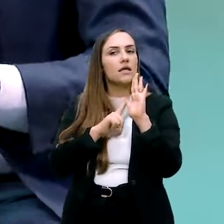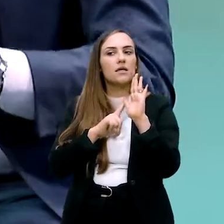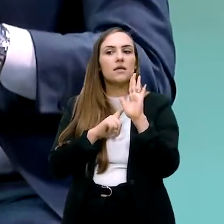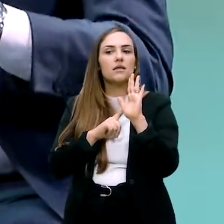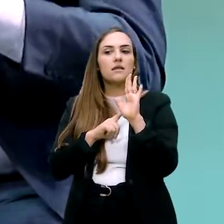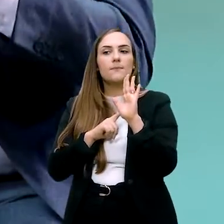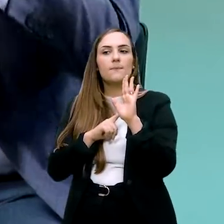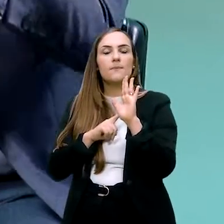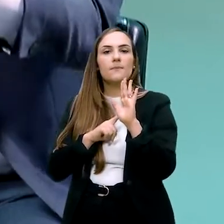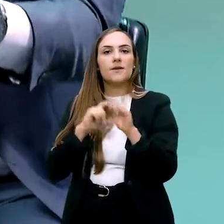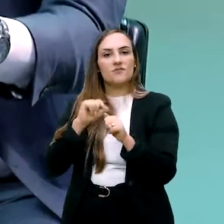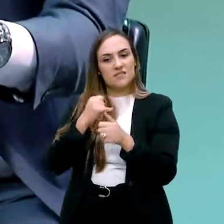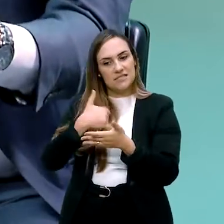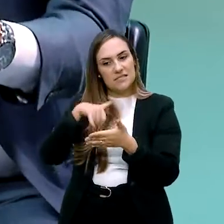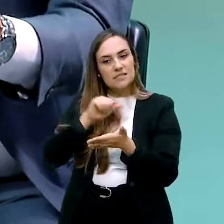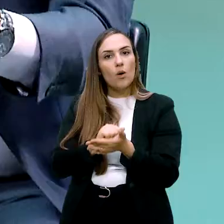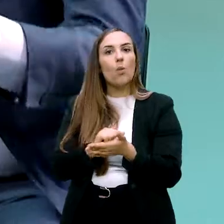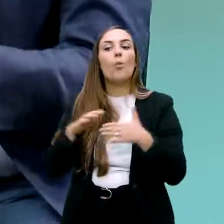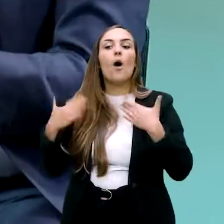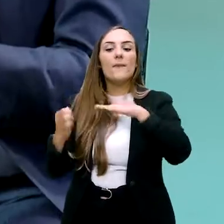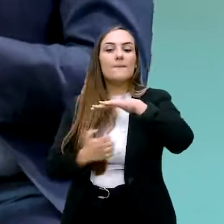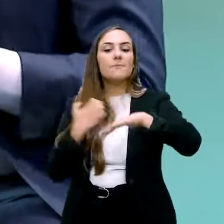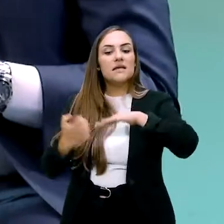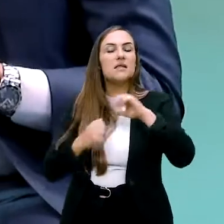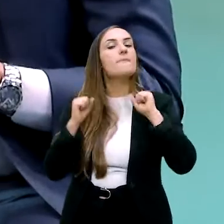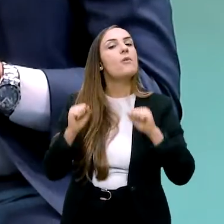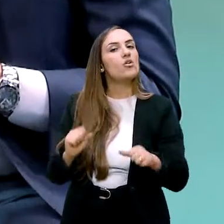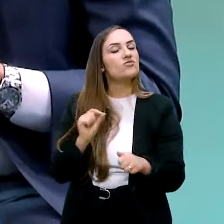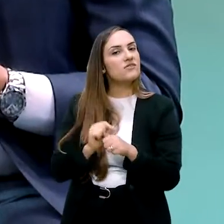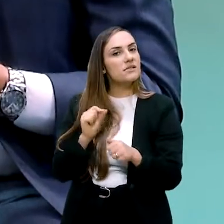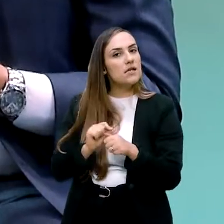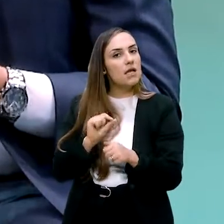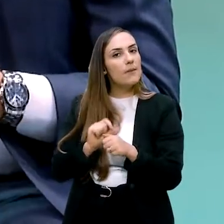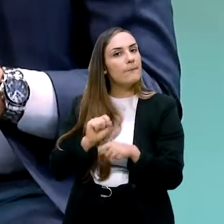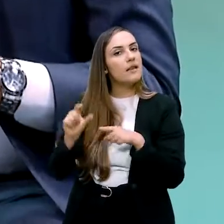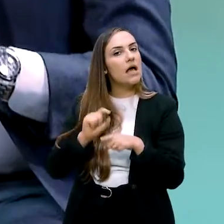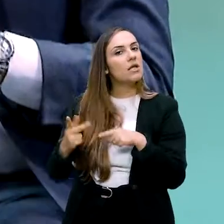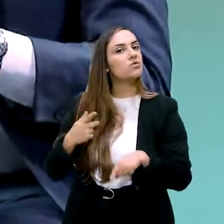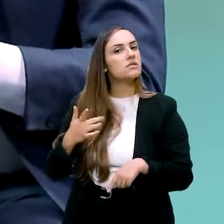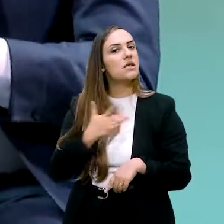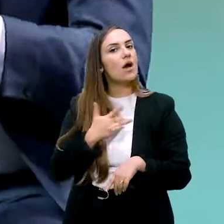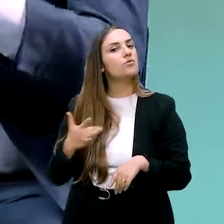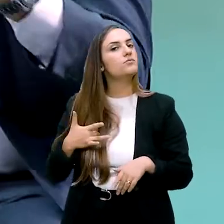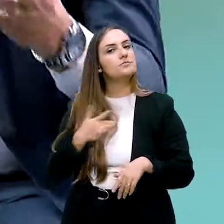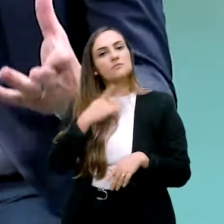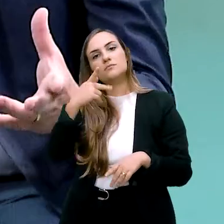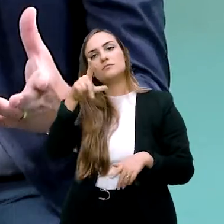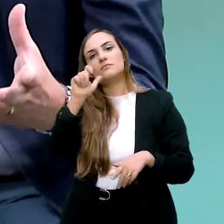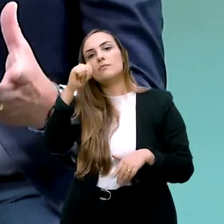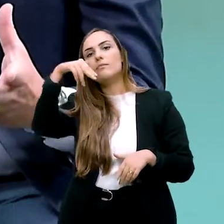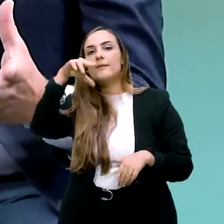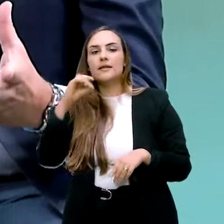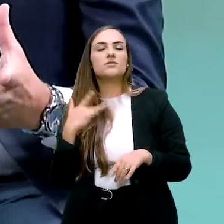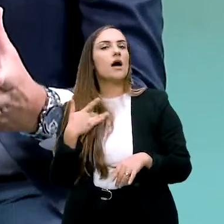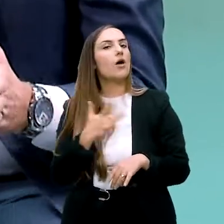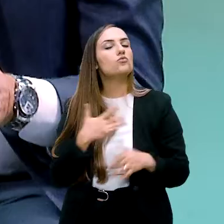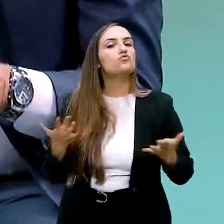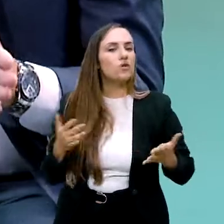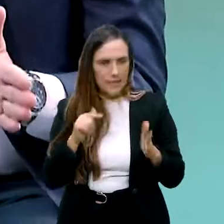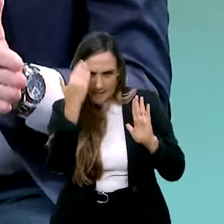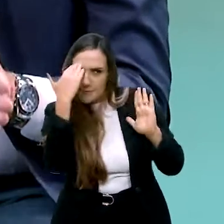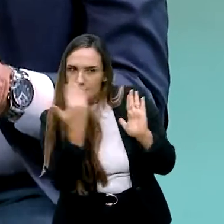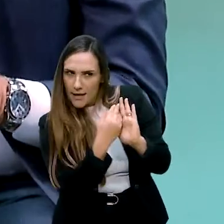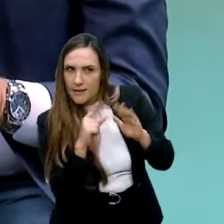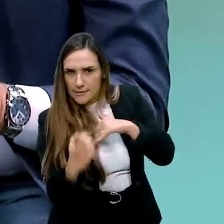saúde se inscreva na agência e se mantenha em atividade, ou seja, as exigências que a agência coloca